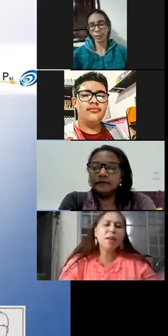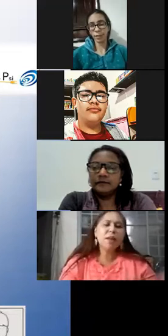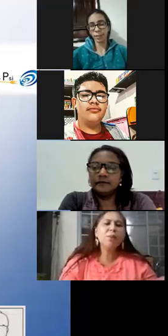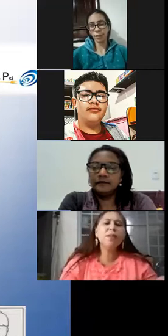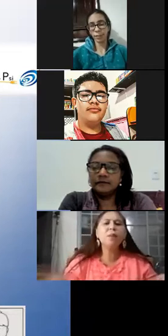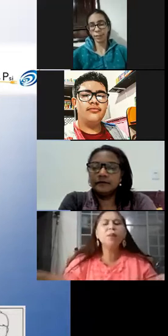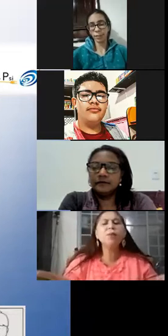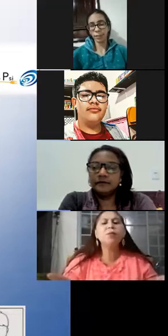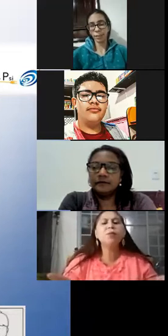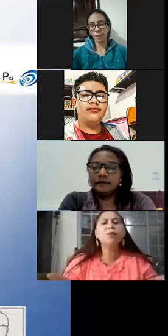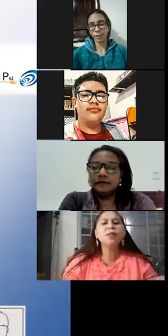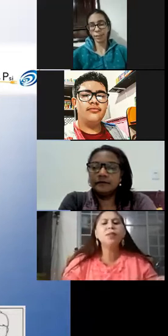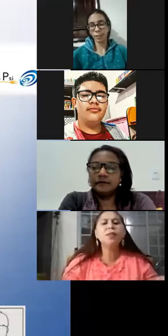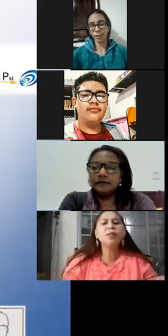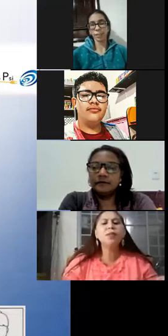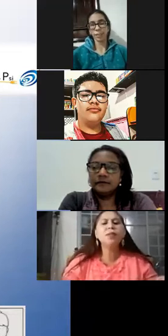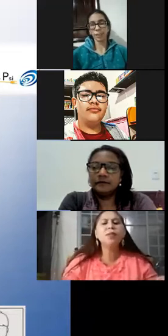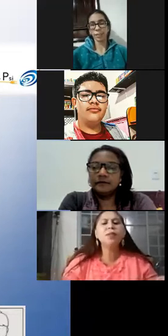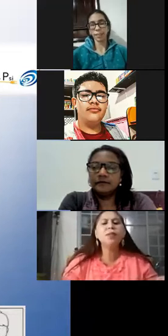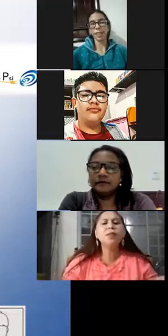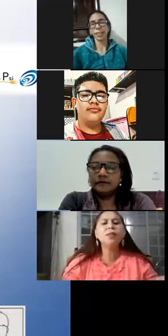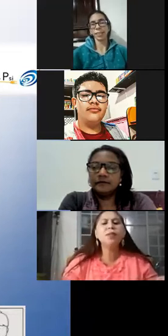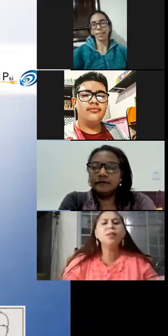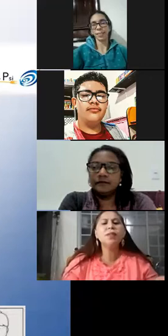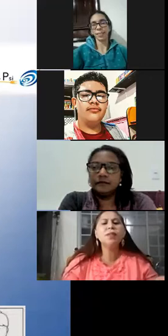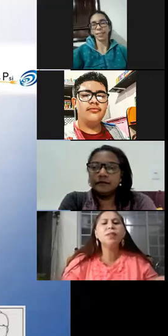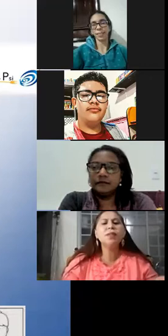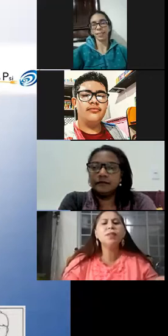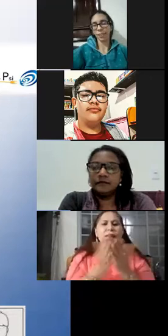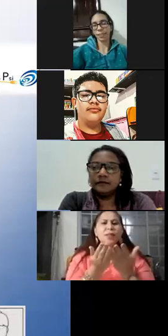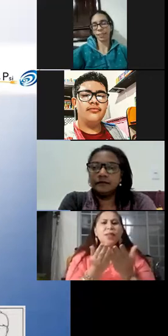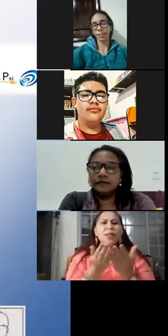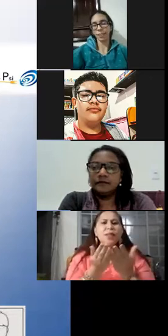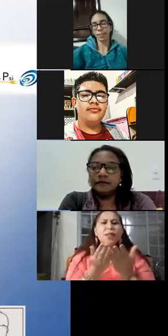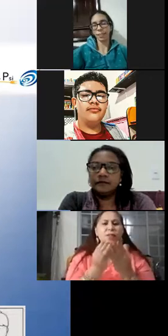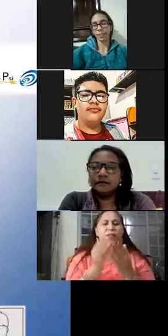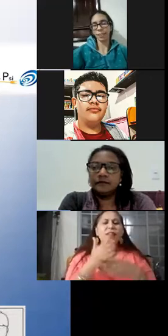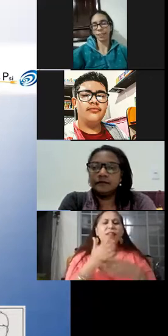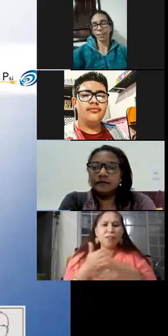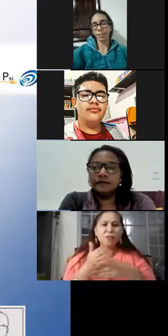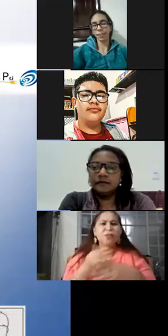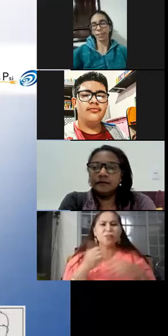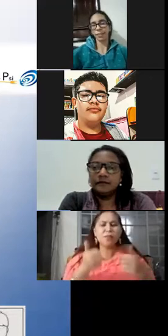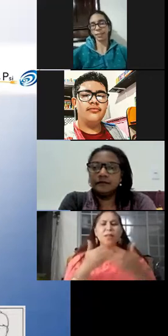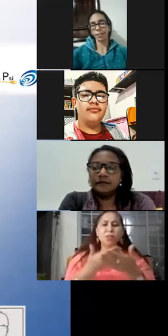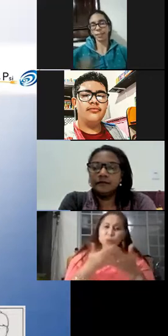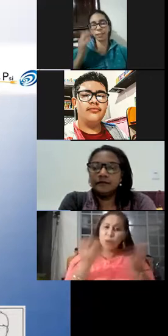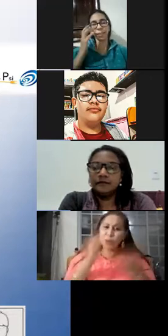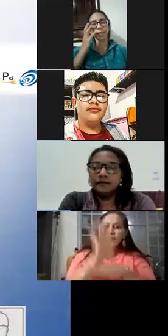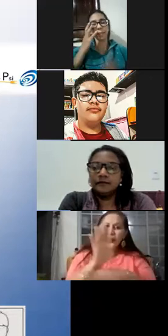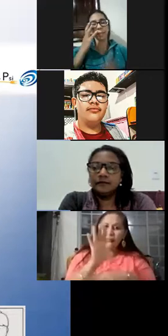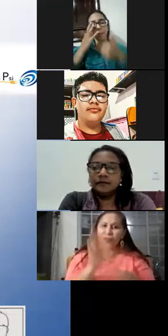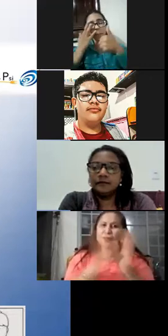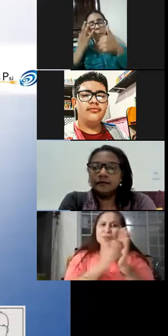é apontar para o lugar onde está aquela casa, né? É o exemplo que tem lá no livro, né? Que tinha lá no vídeo também. Ela estudou hoje